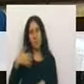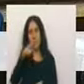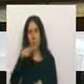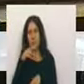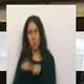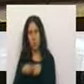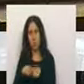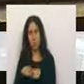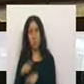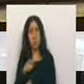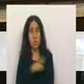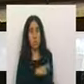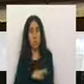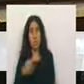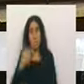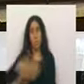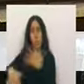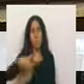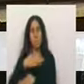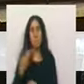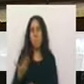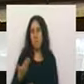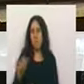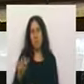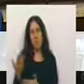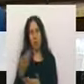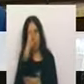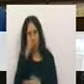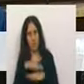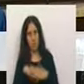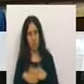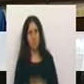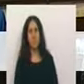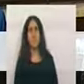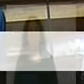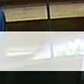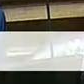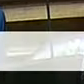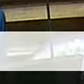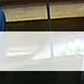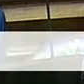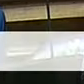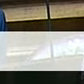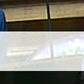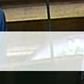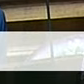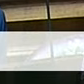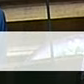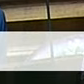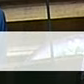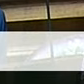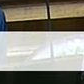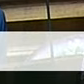deputados, os representantes do povo, merecem por parte do Governo. Mas gostaria